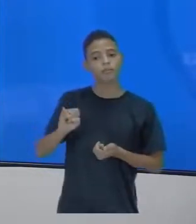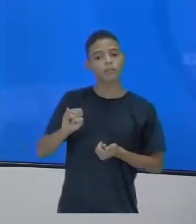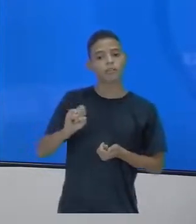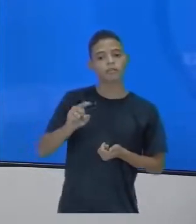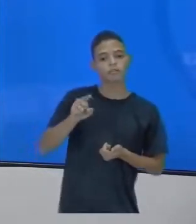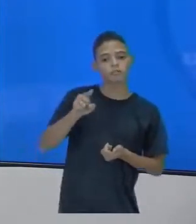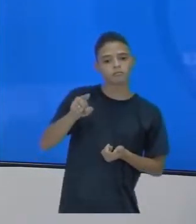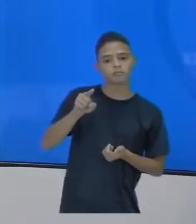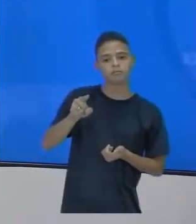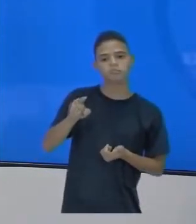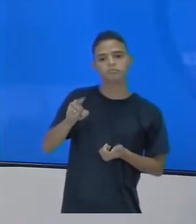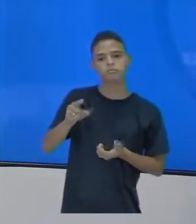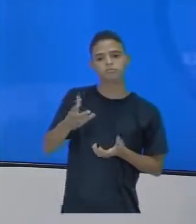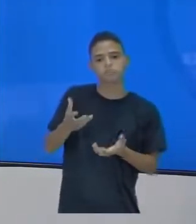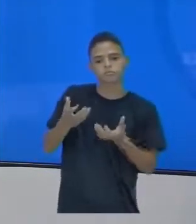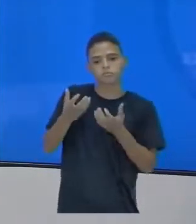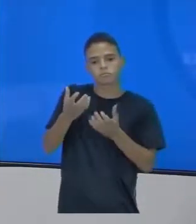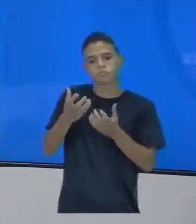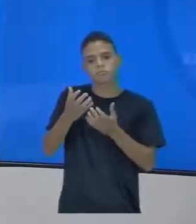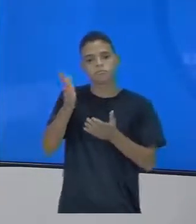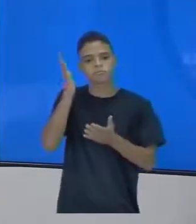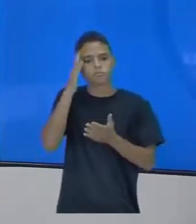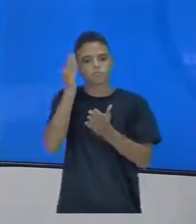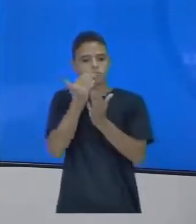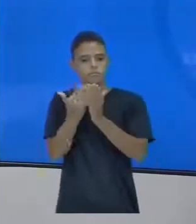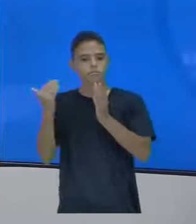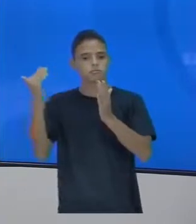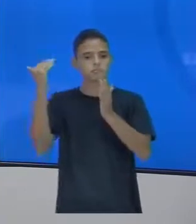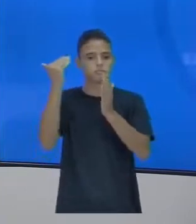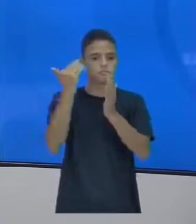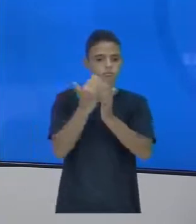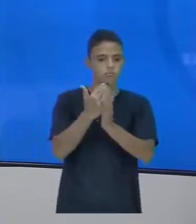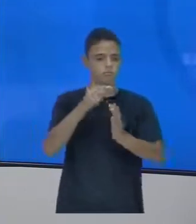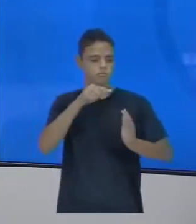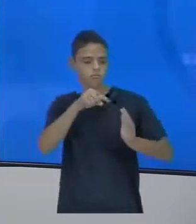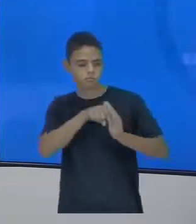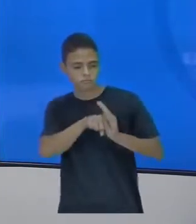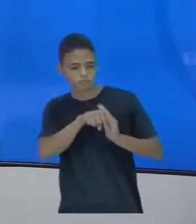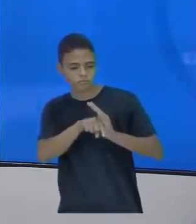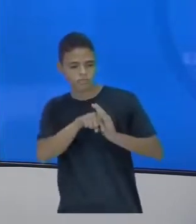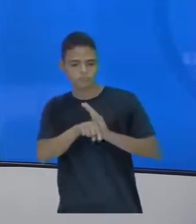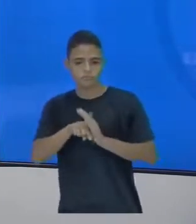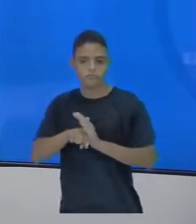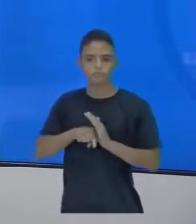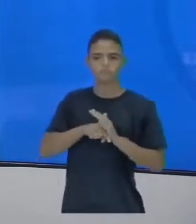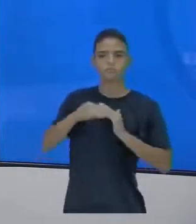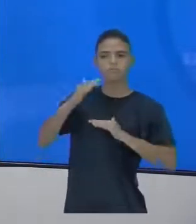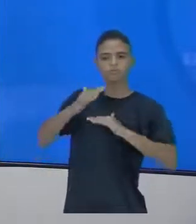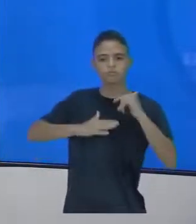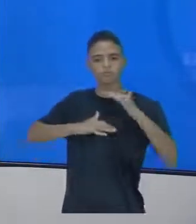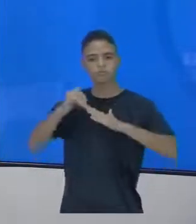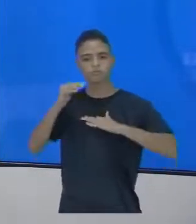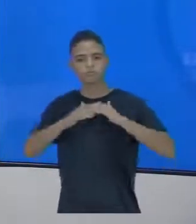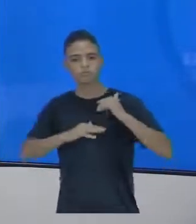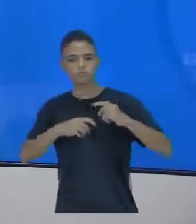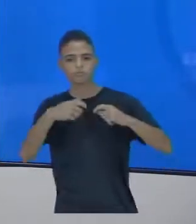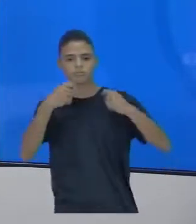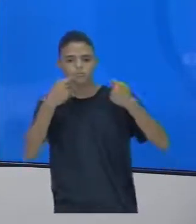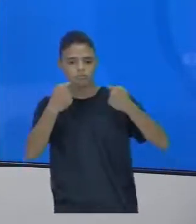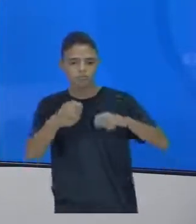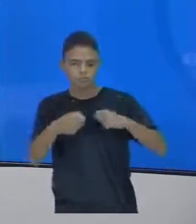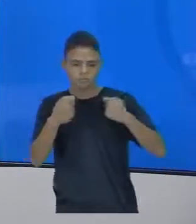mas se não quiser, mas então, assim, se você quiser saber mais do Enem, pesquise com relação às habilidades que são cobradas na